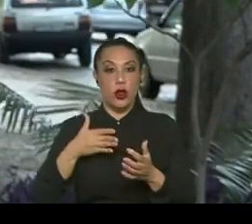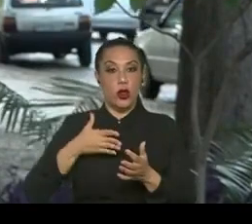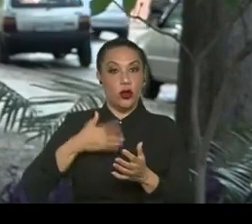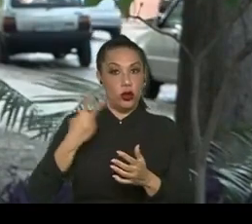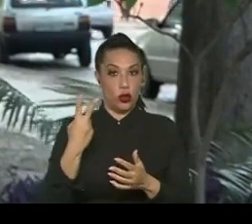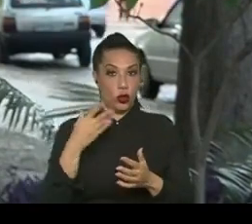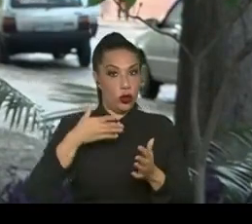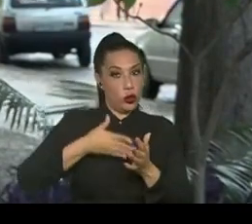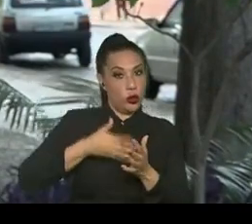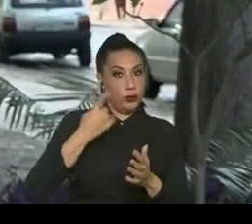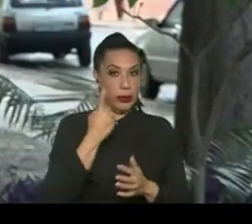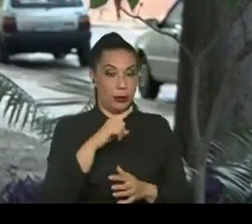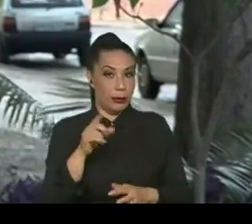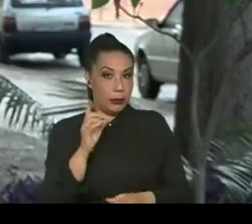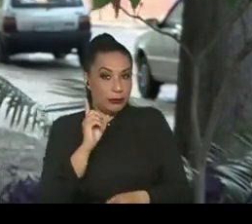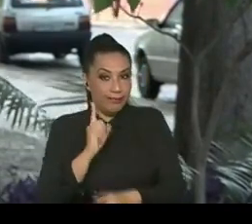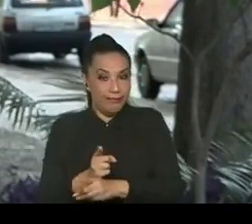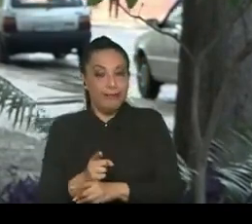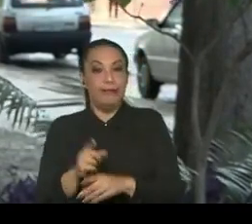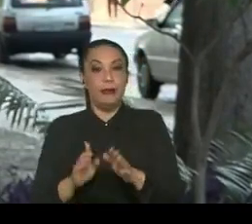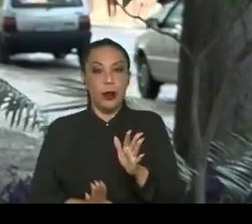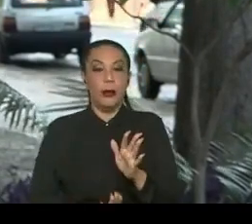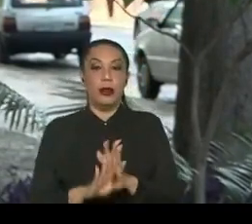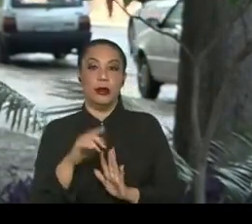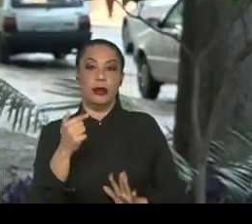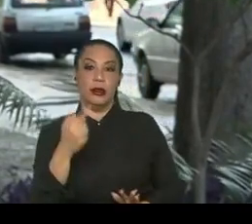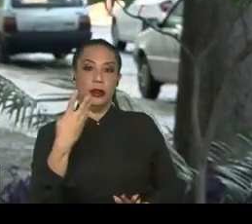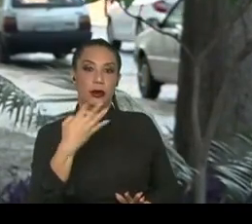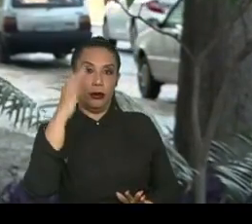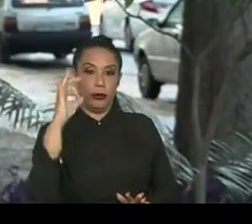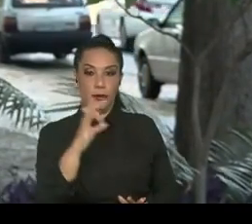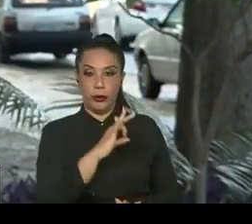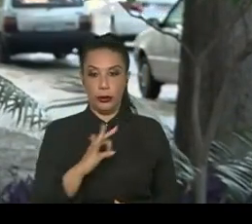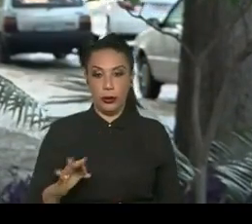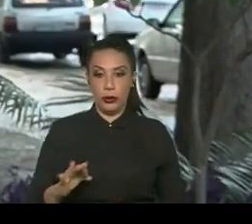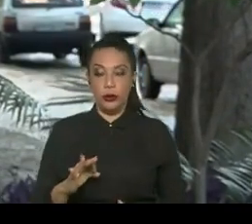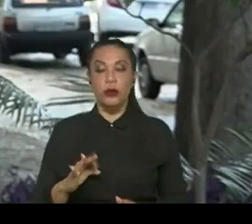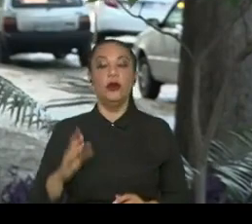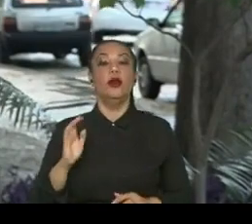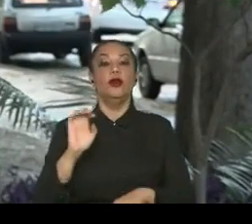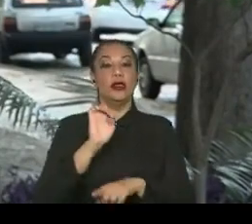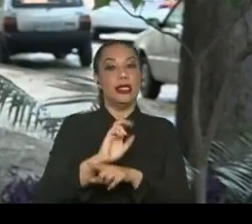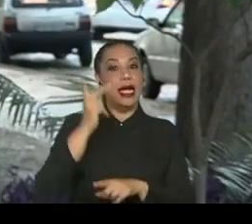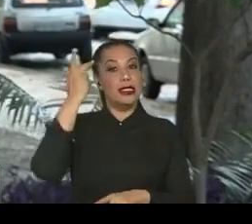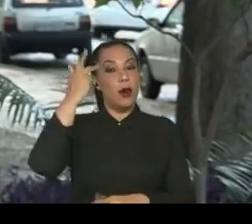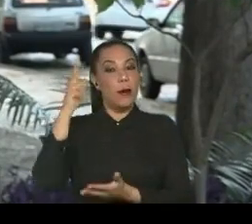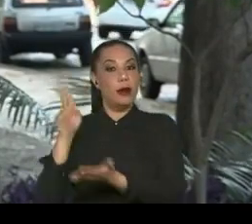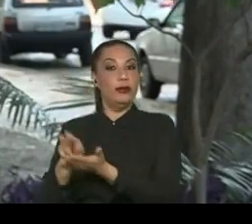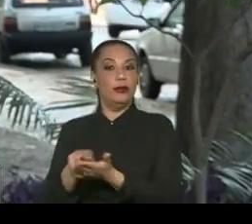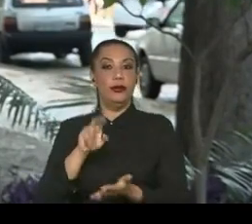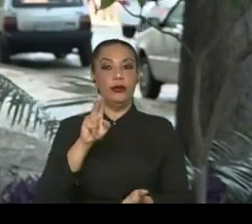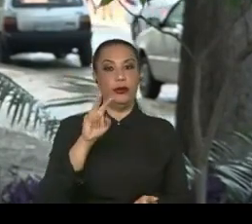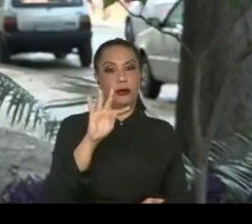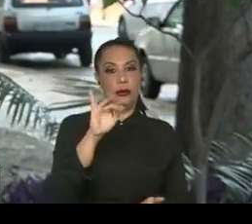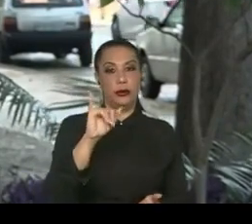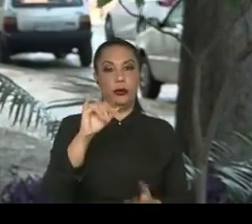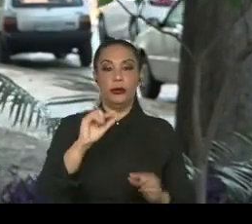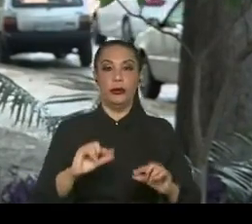a média de confirmações aumentou 74%. No estado de São Paulo, as internações em UTI